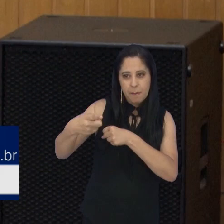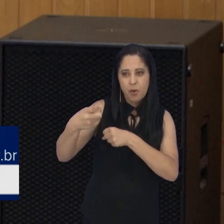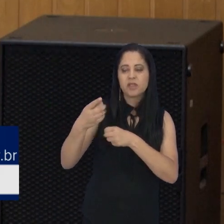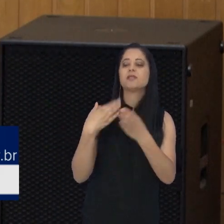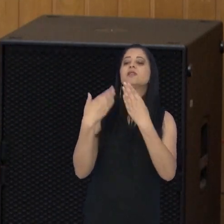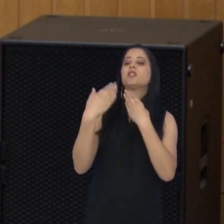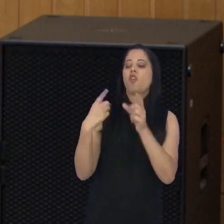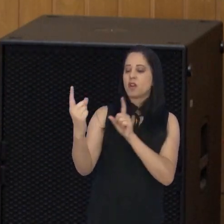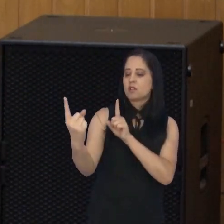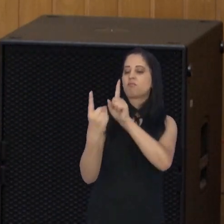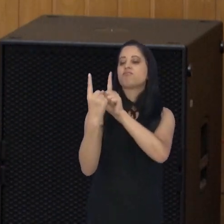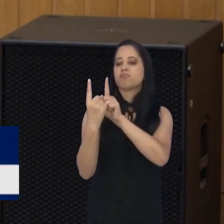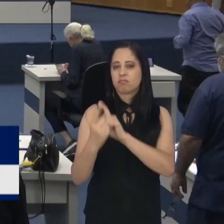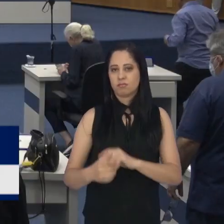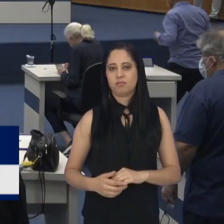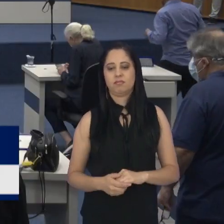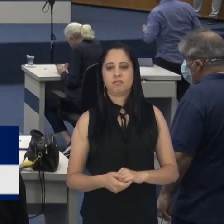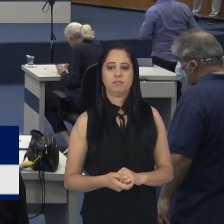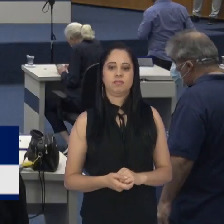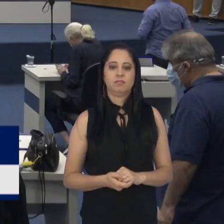tete.